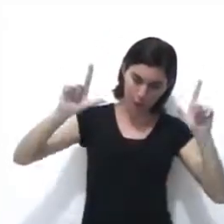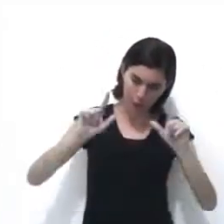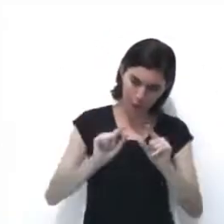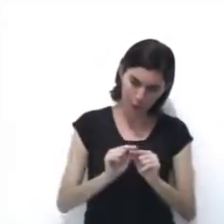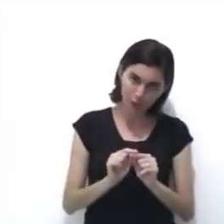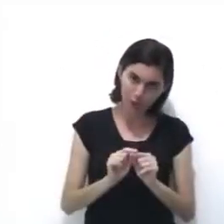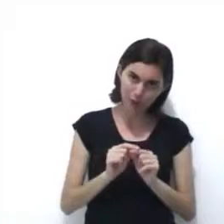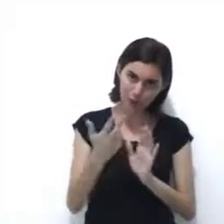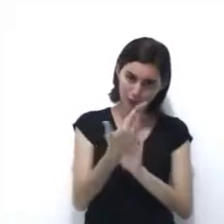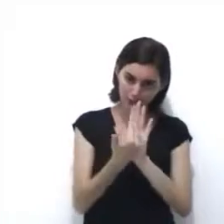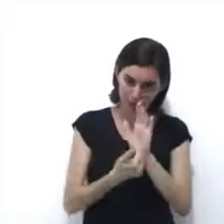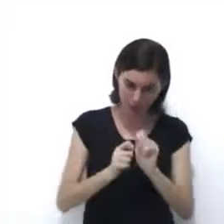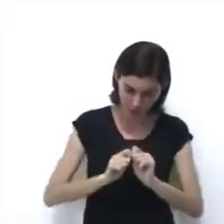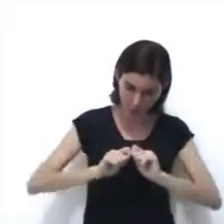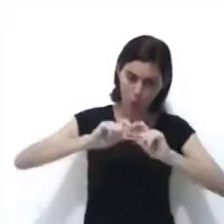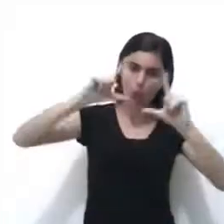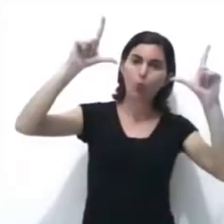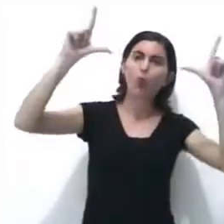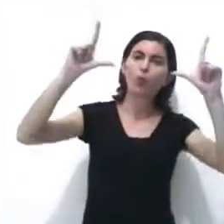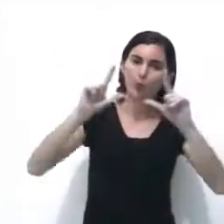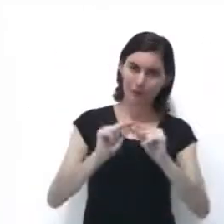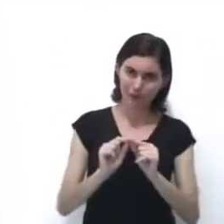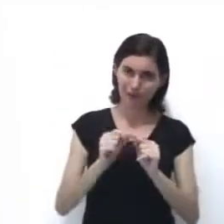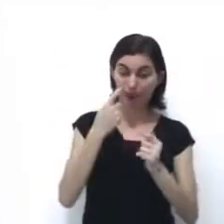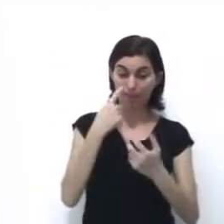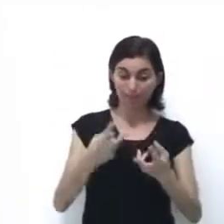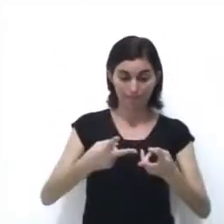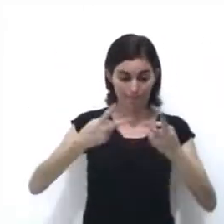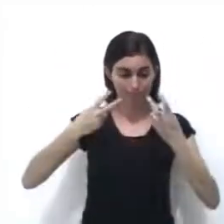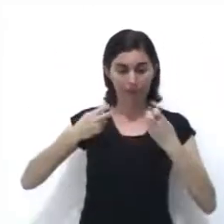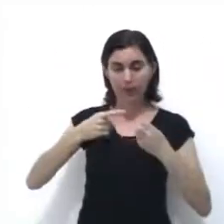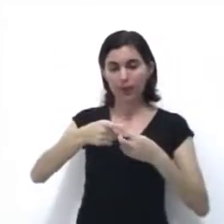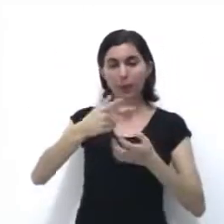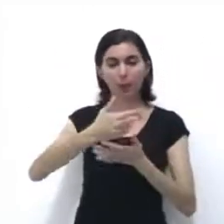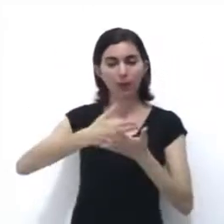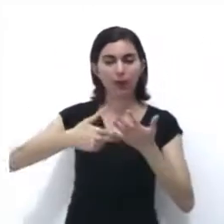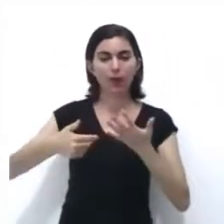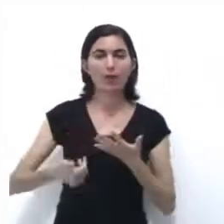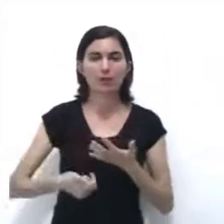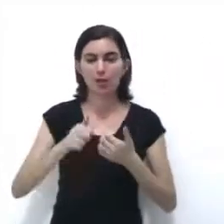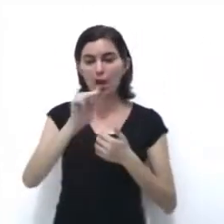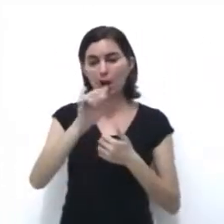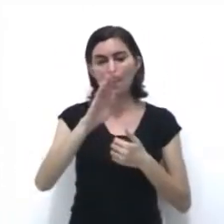e redução de uma figura? Perceba que a figura